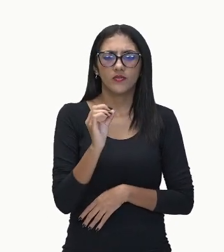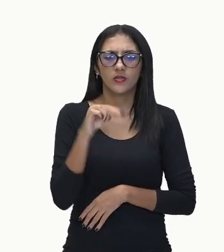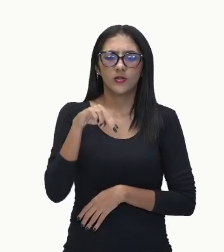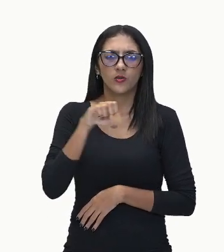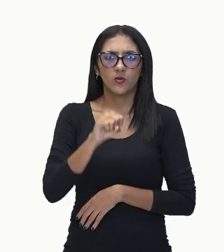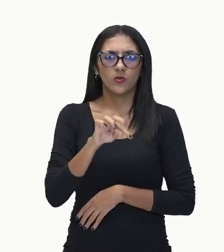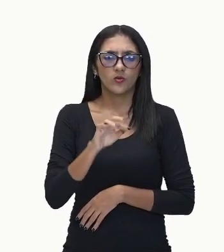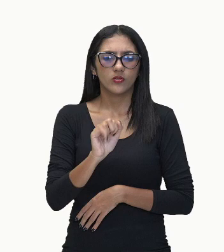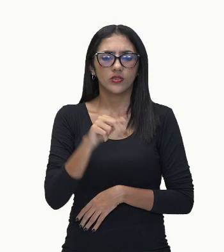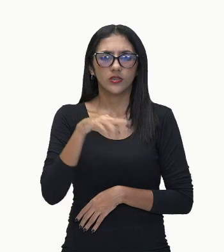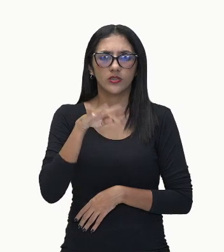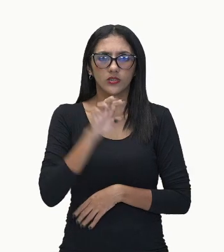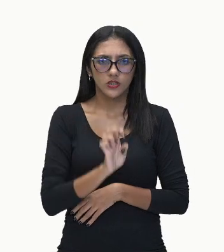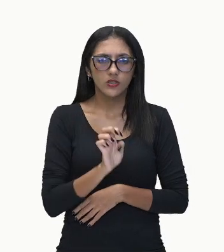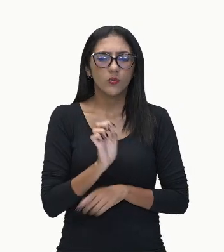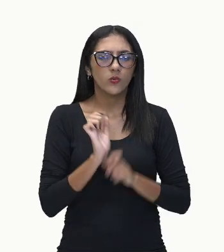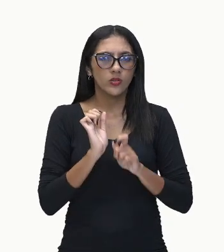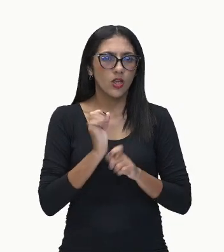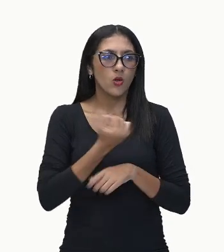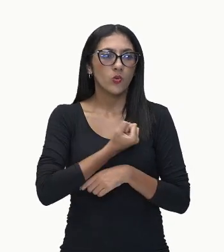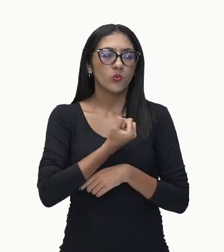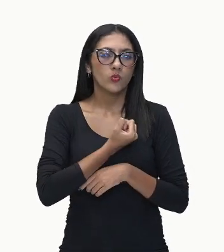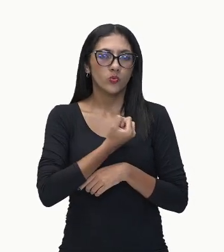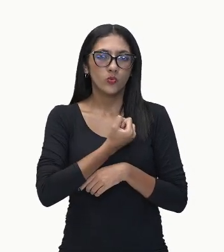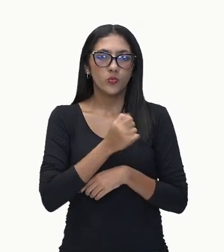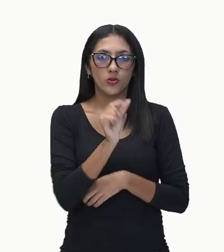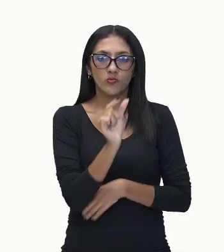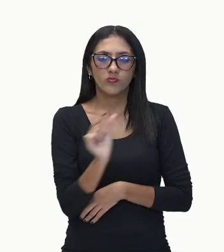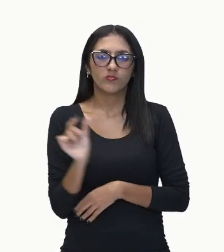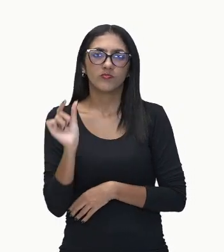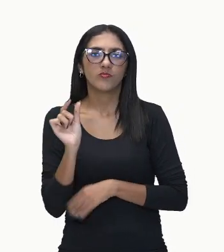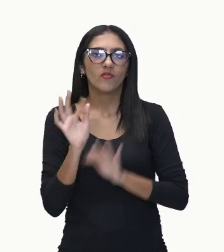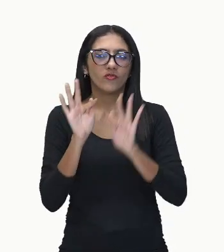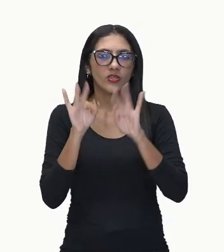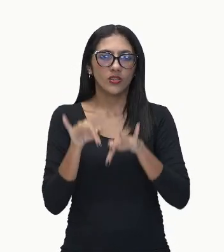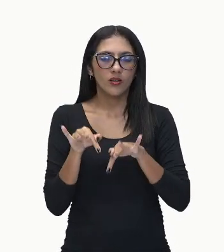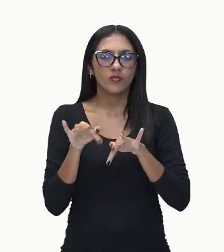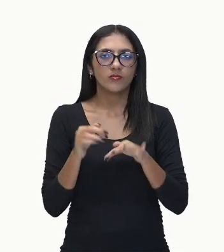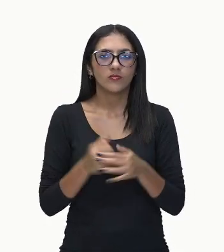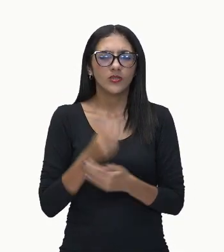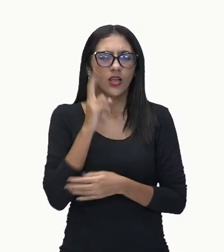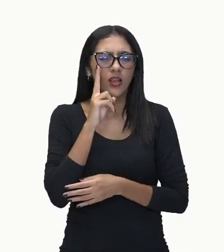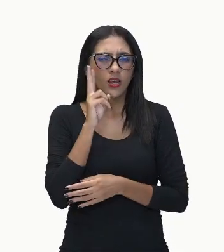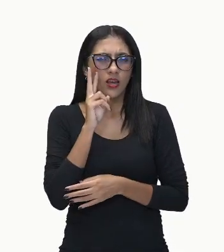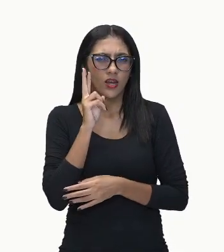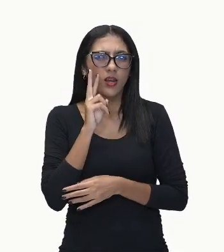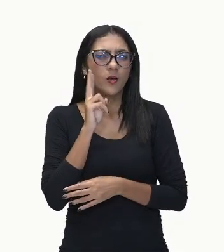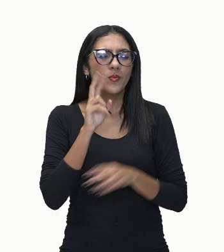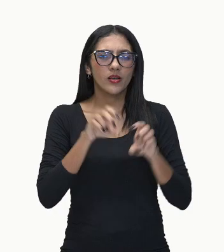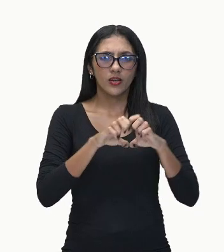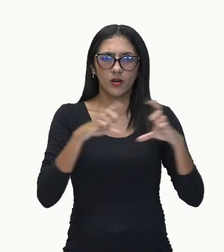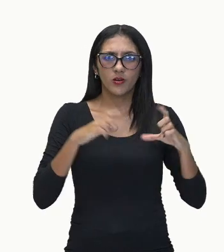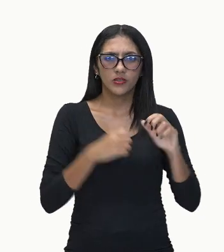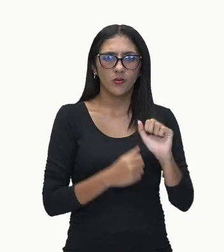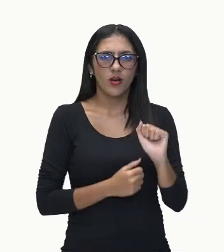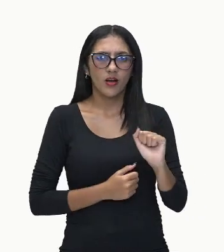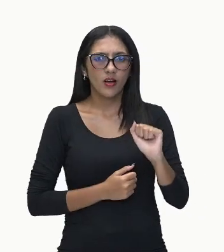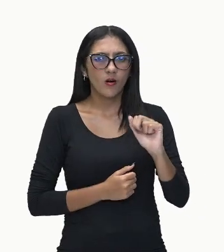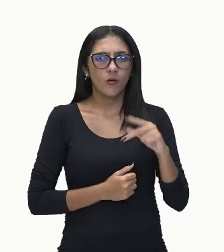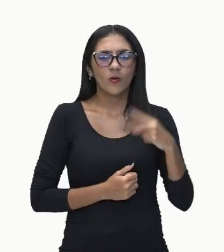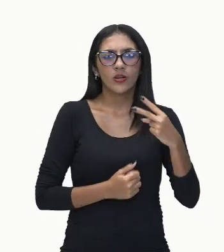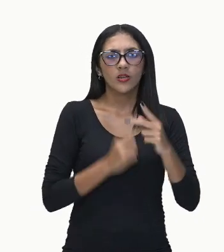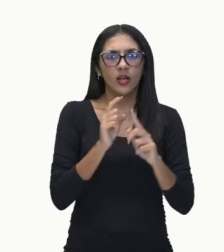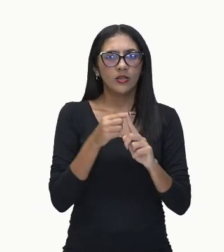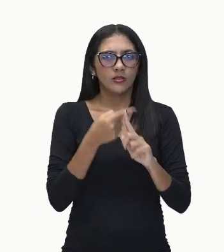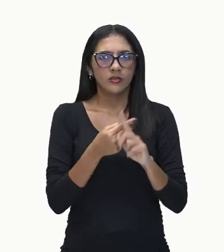falando de um termo que está lá do final Lembra Você colocou a qu 2ab